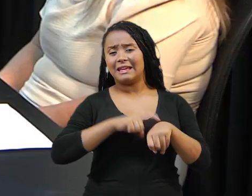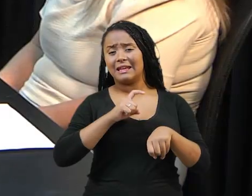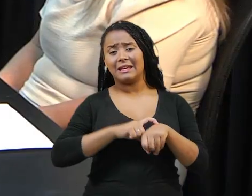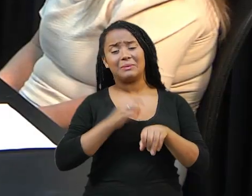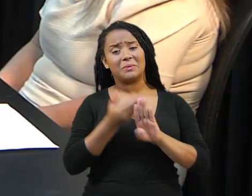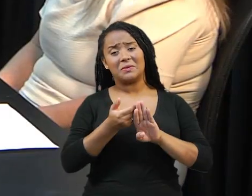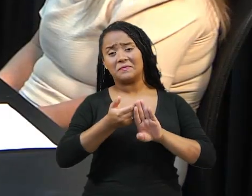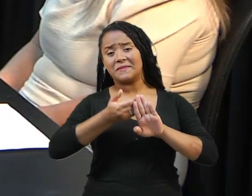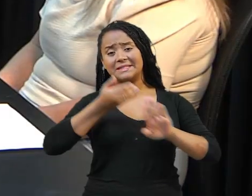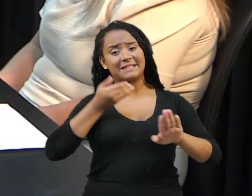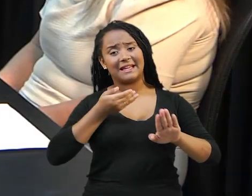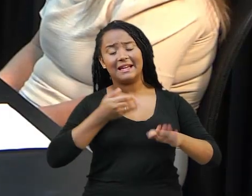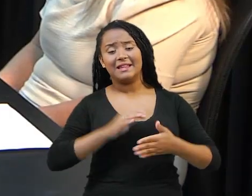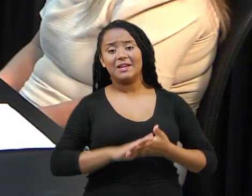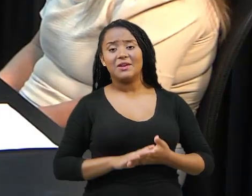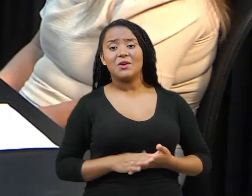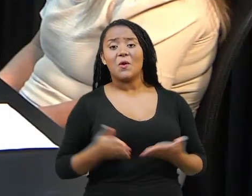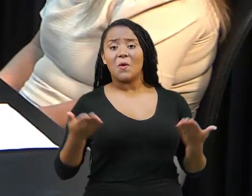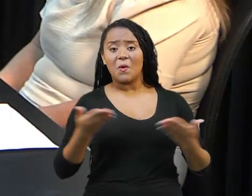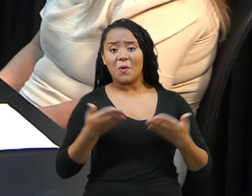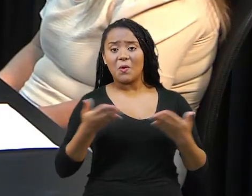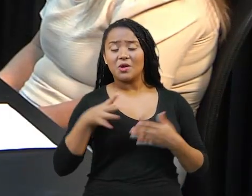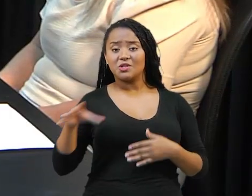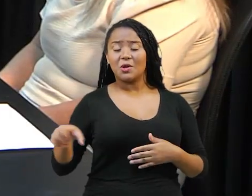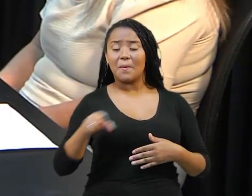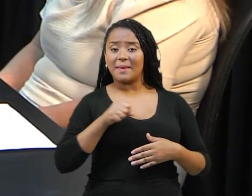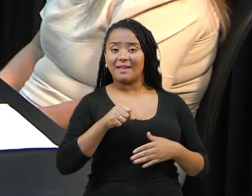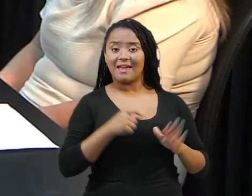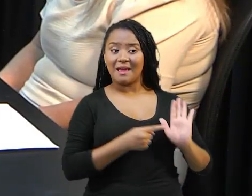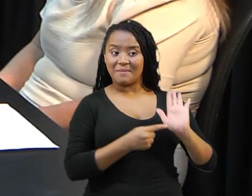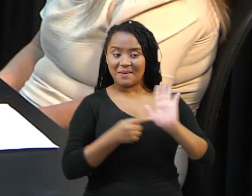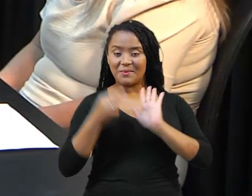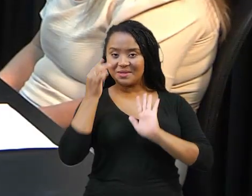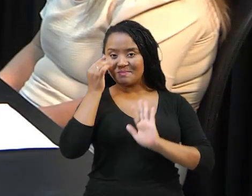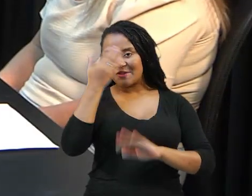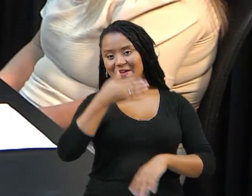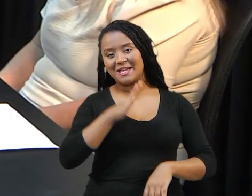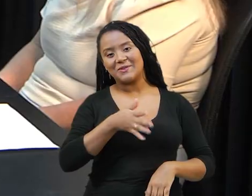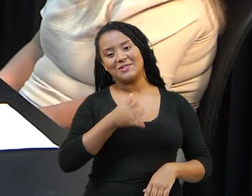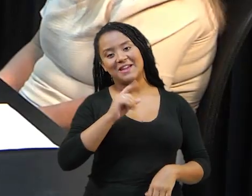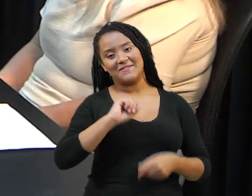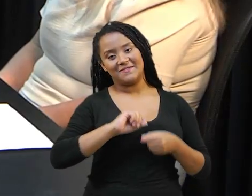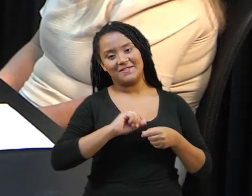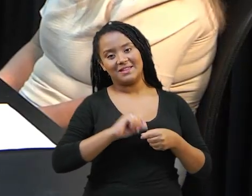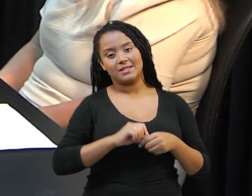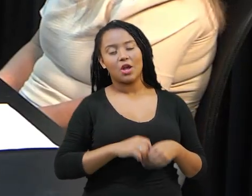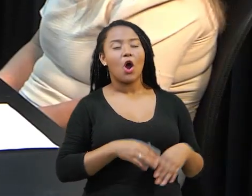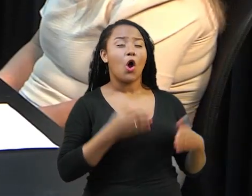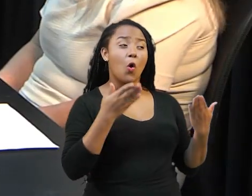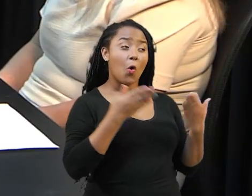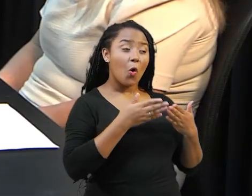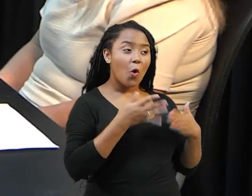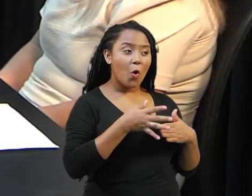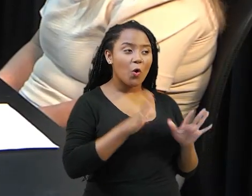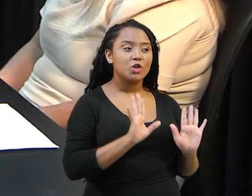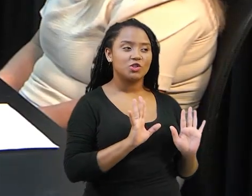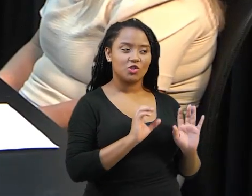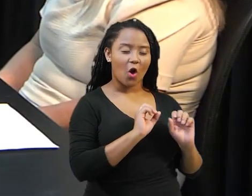hoje, né? Até para manter, realmente, manter a afinação tá difícil. Hoje nós vamos deixar